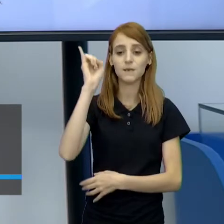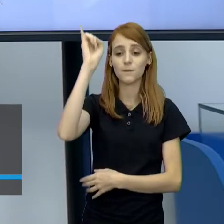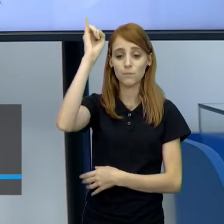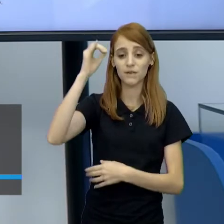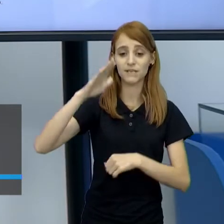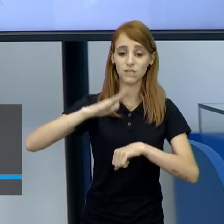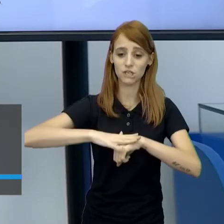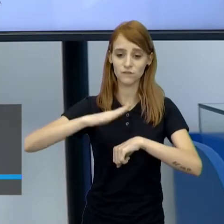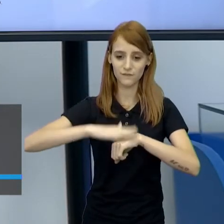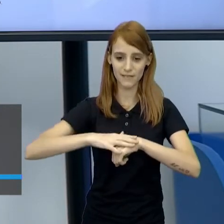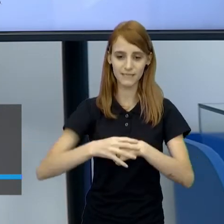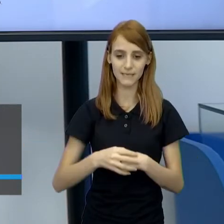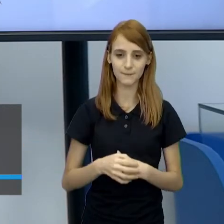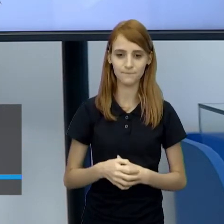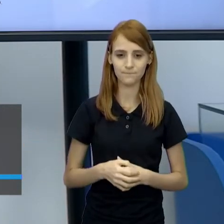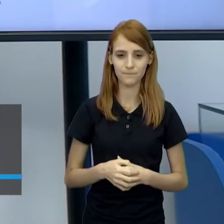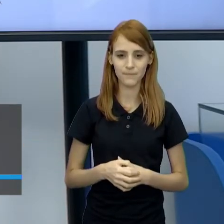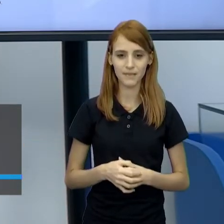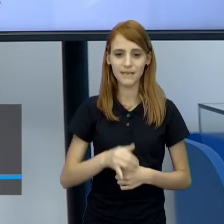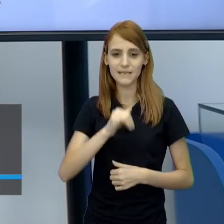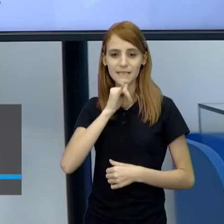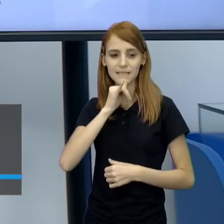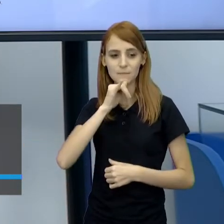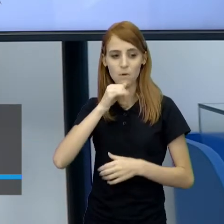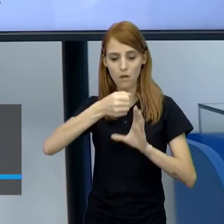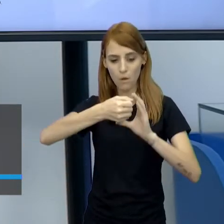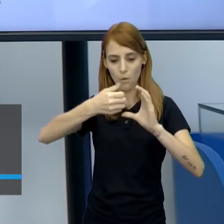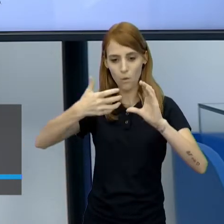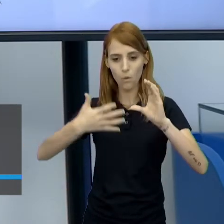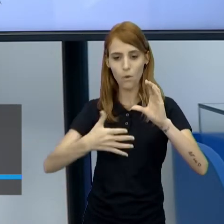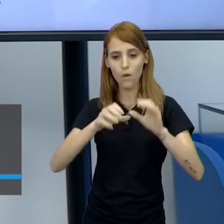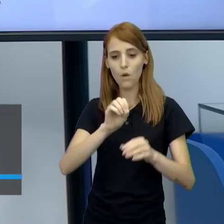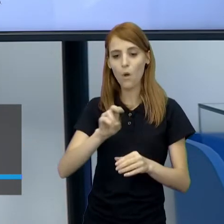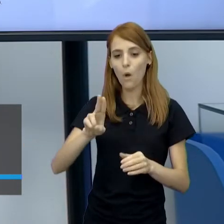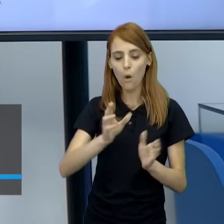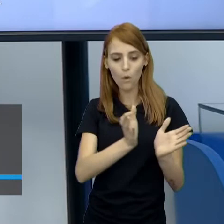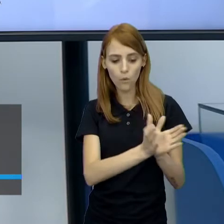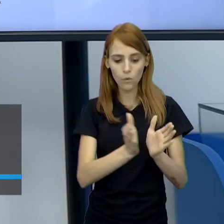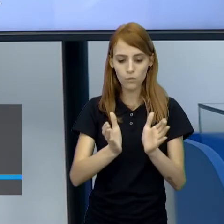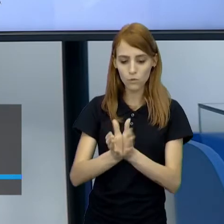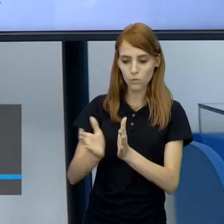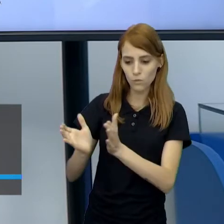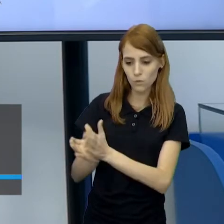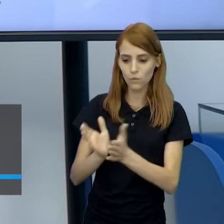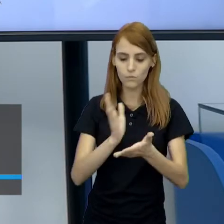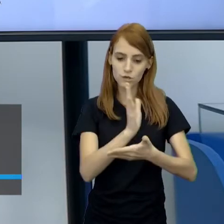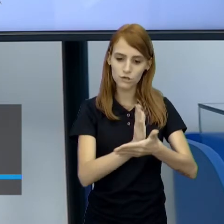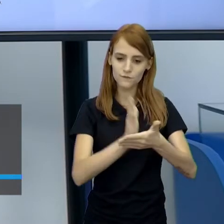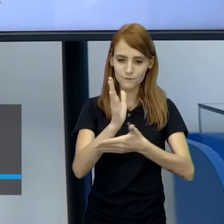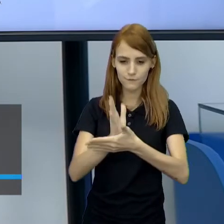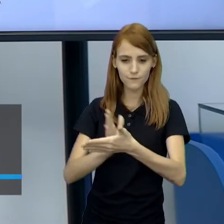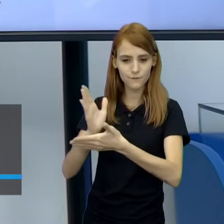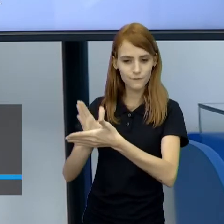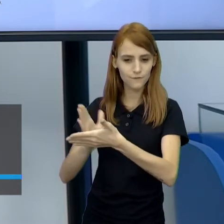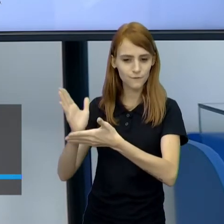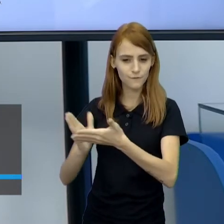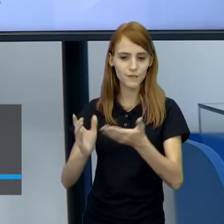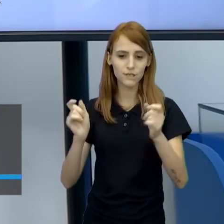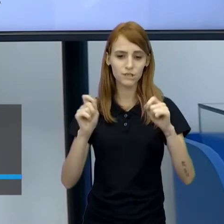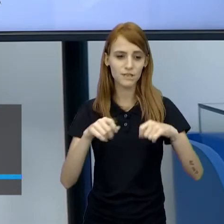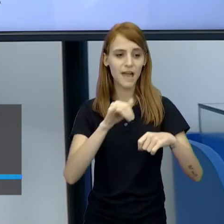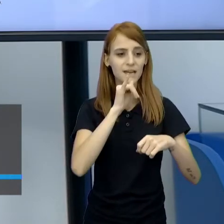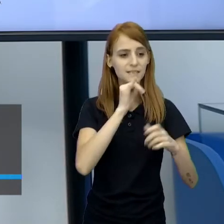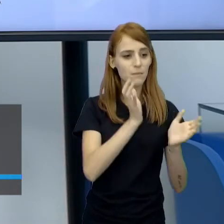colocar, então a gente pode fazer, em vez de chamar de categorizar, a gente pode dividir em grupos, né? E se a gente dividir em grupos aí, grupo